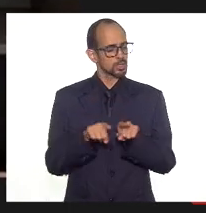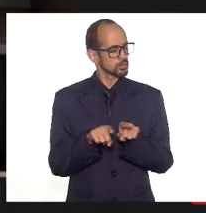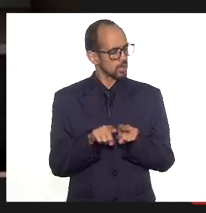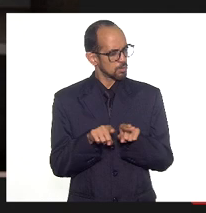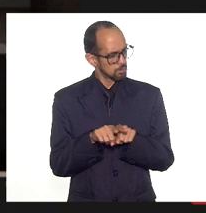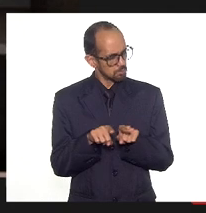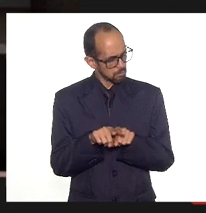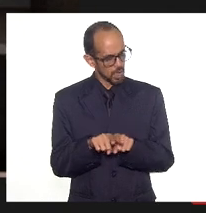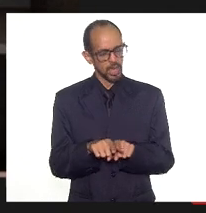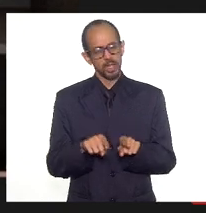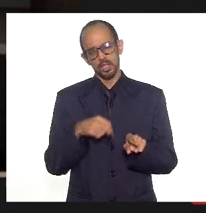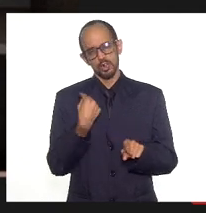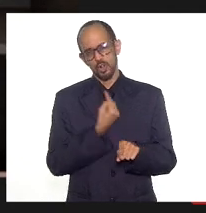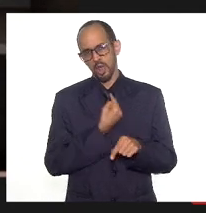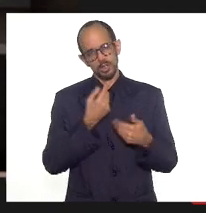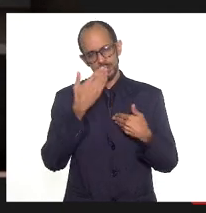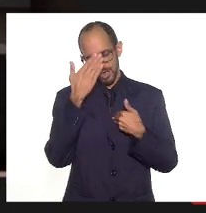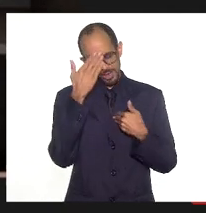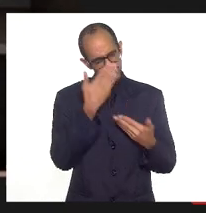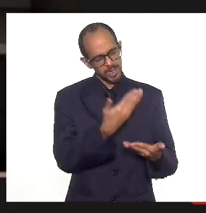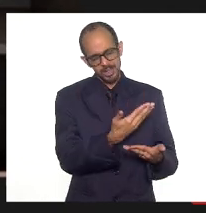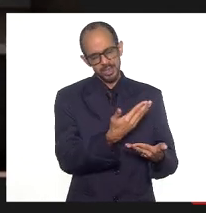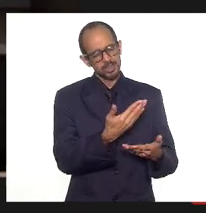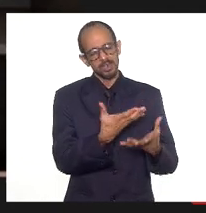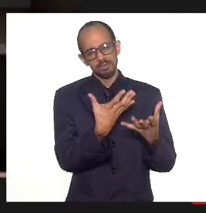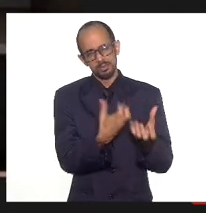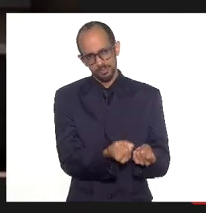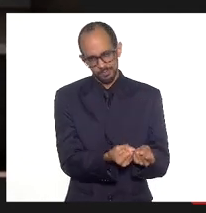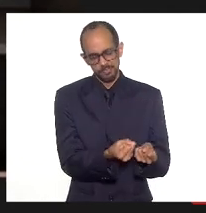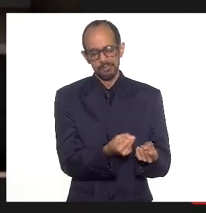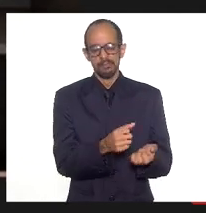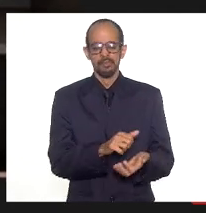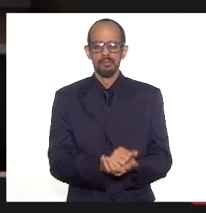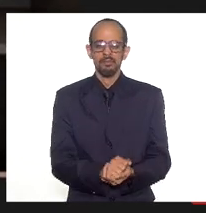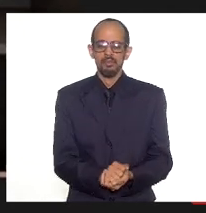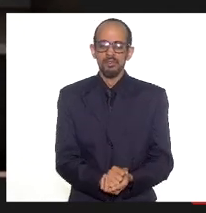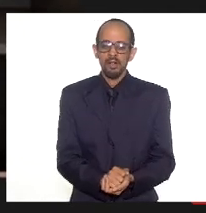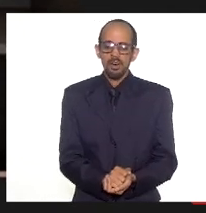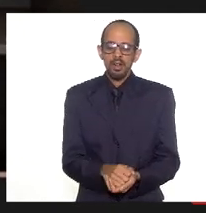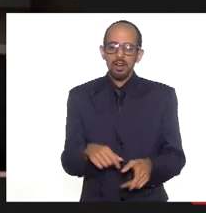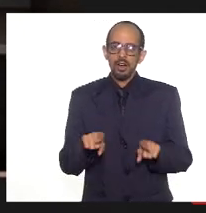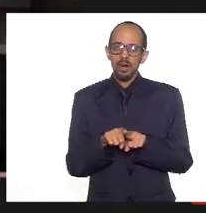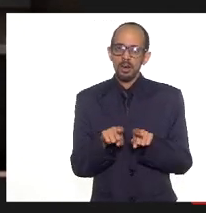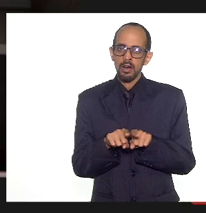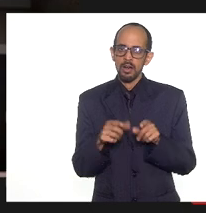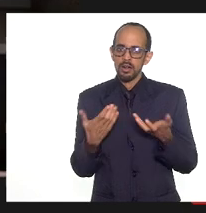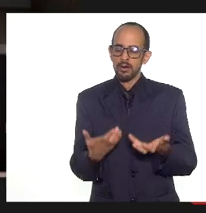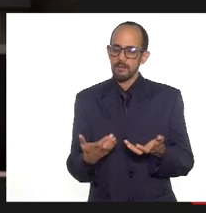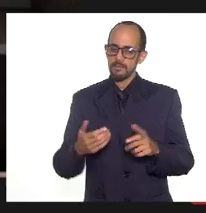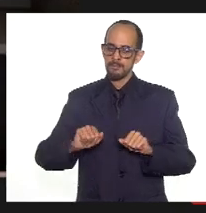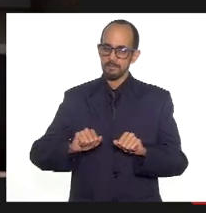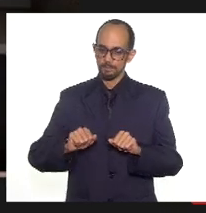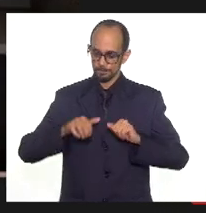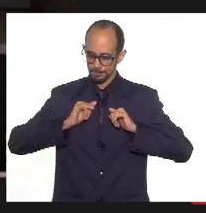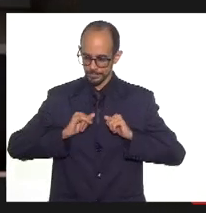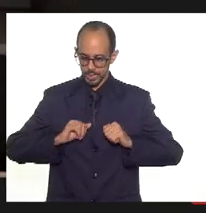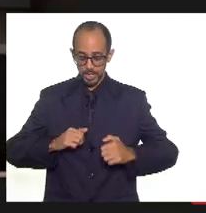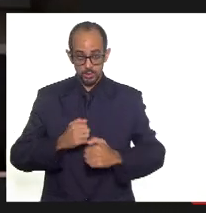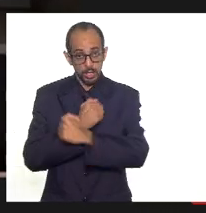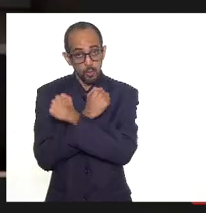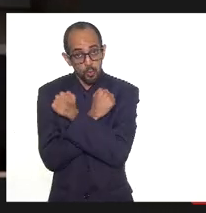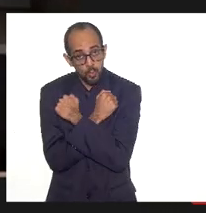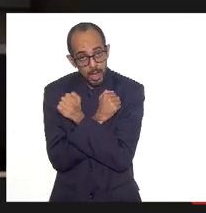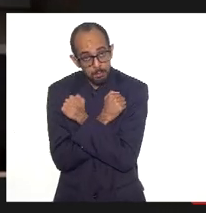a gente agradece, né, por essa disponibilidade. E gostaria também de estar registrando aí, né, o nosso abraço ao